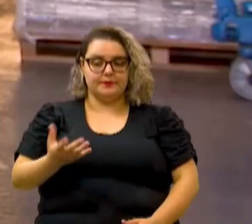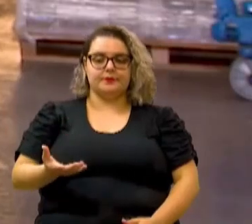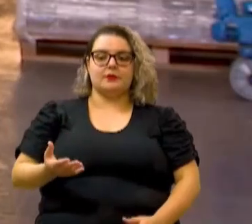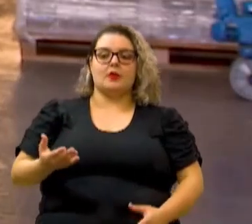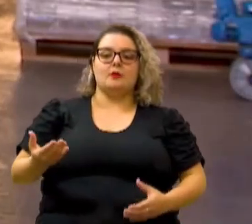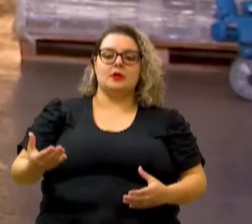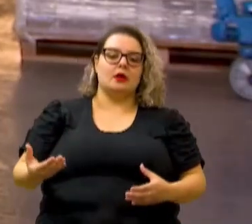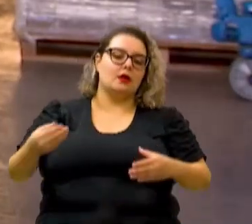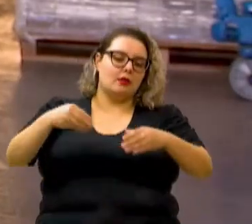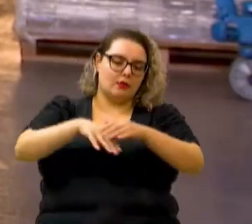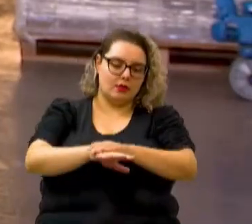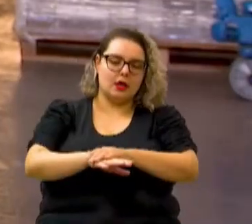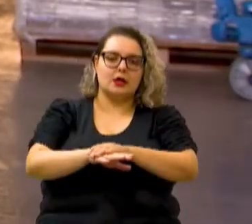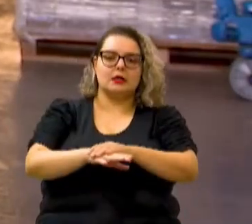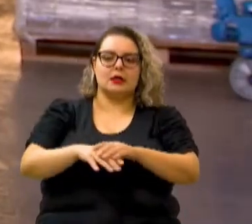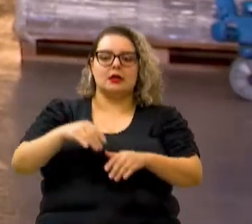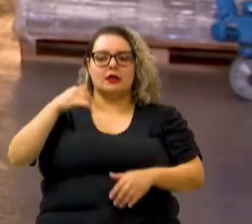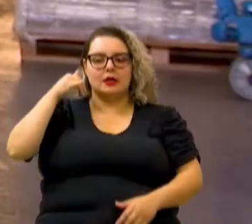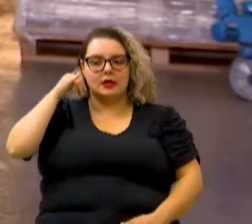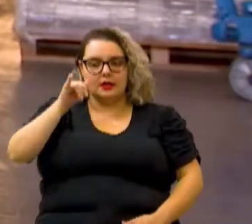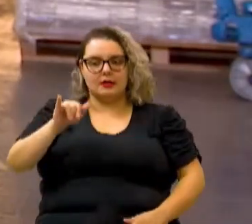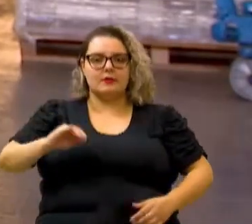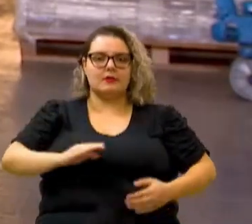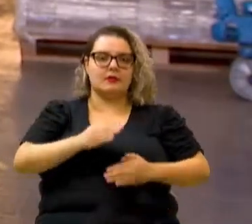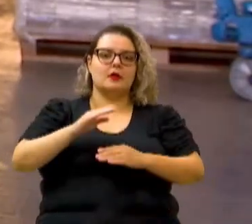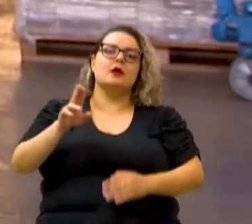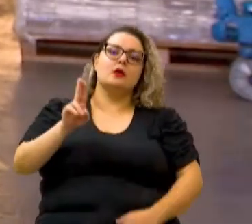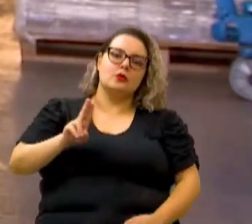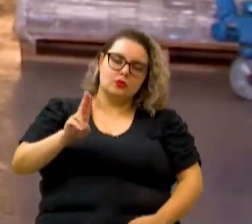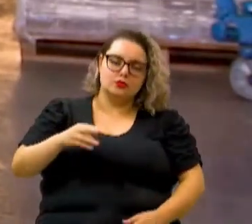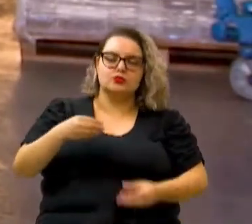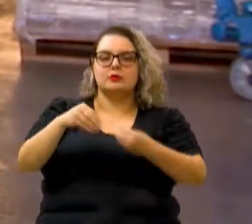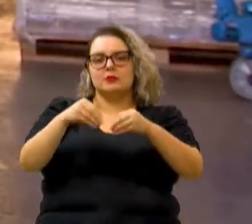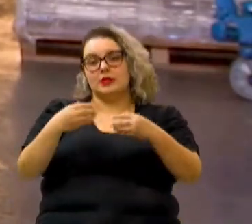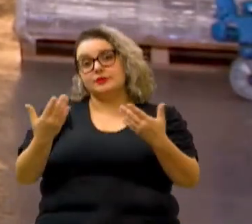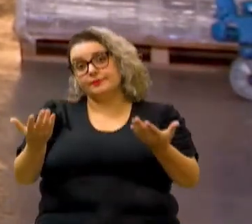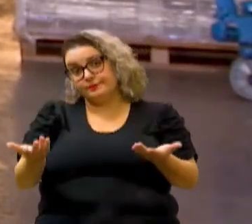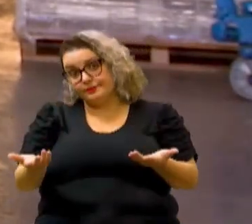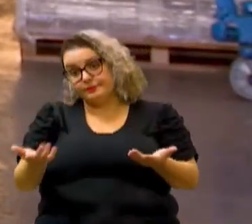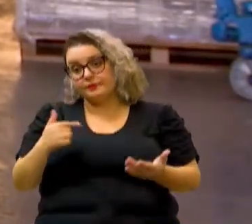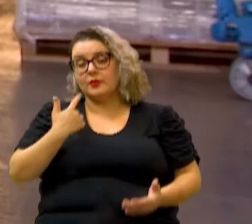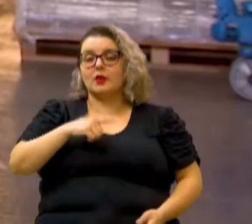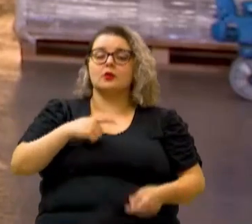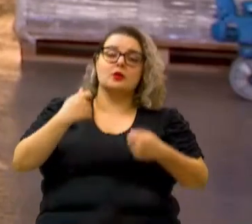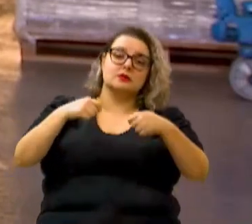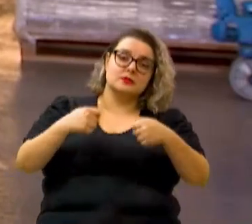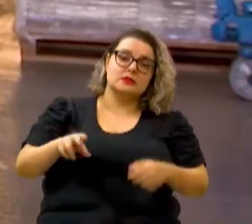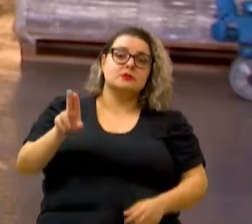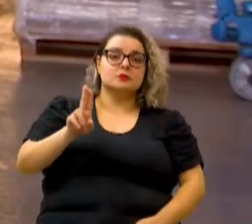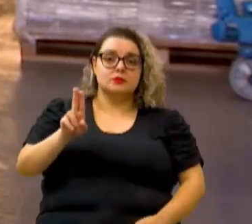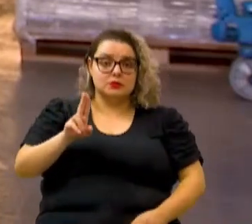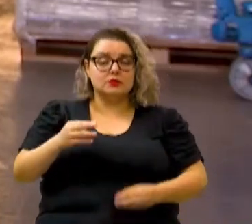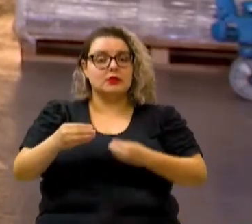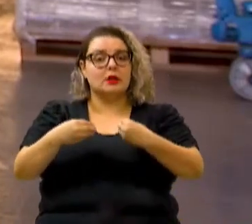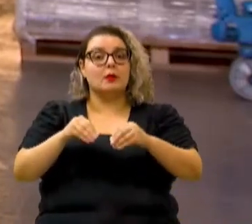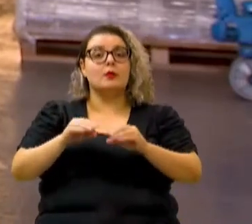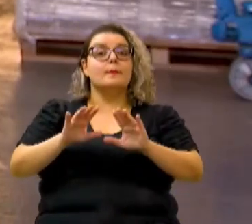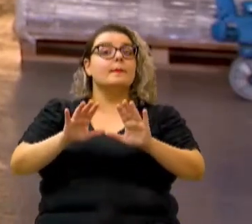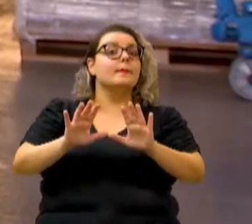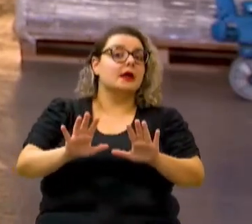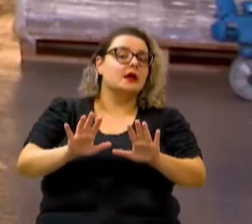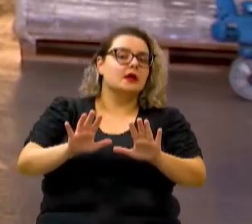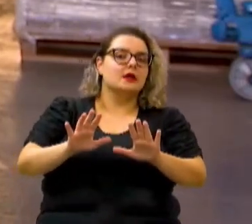PVC. Para você acondicionar os alimentos e evitar as bactérias, você usa plástico. Então, assim, nós precisamos